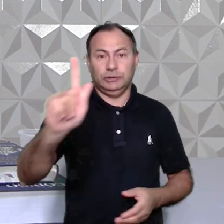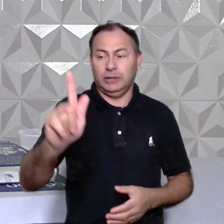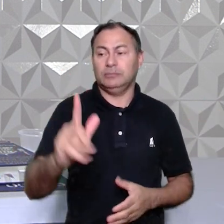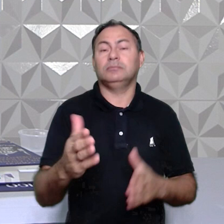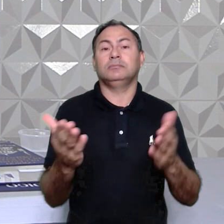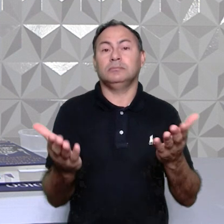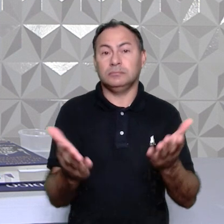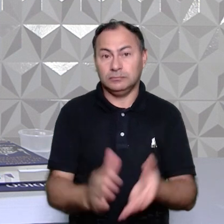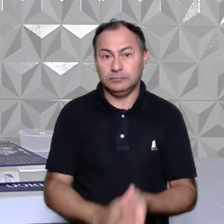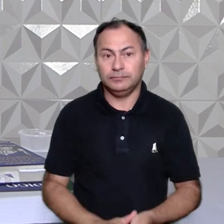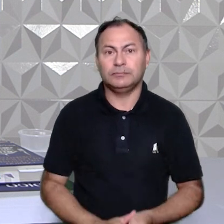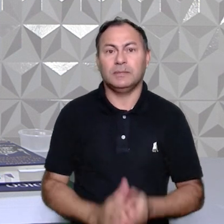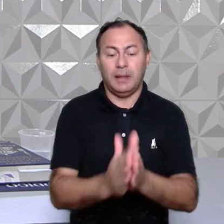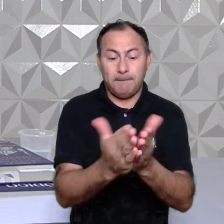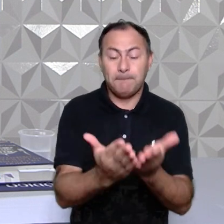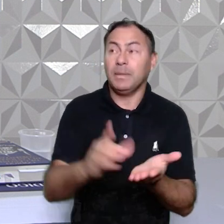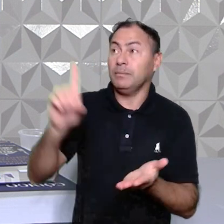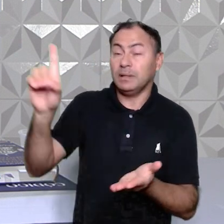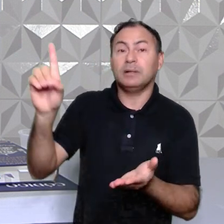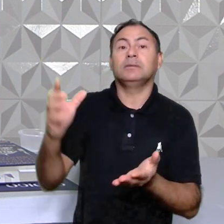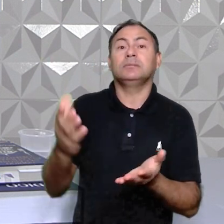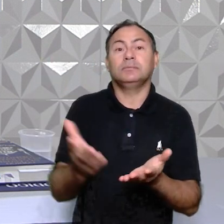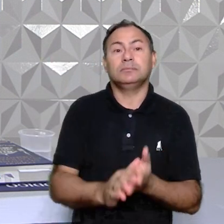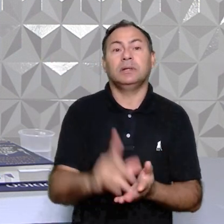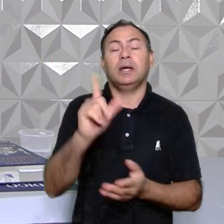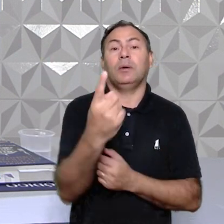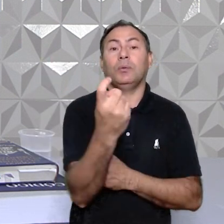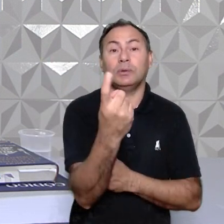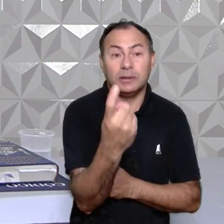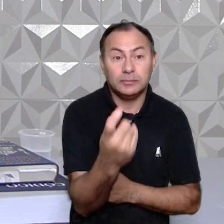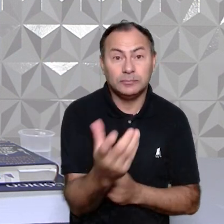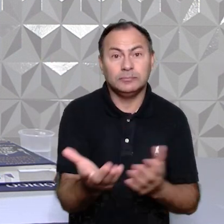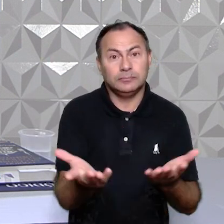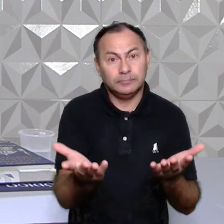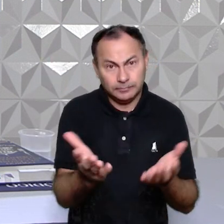Então, é bíblica, né? Ela é una.